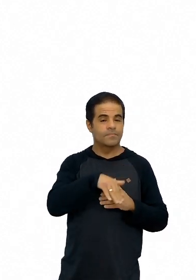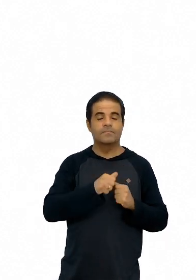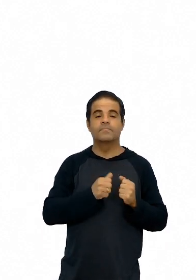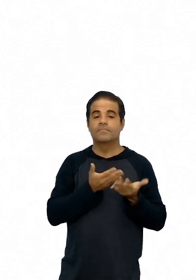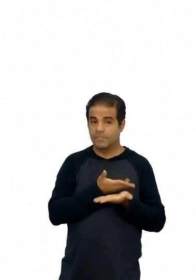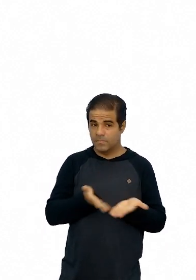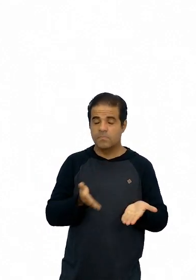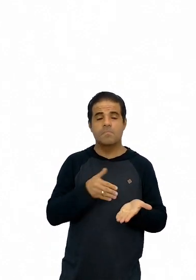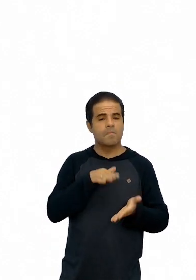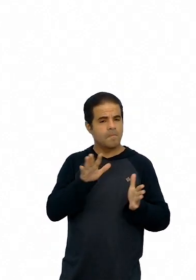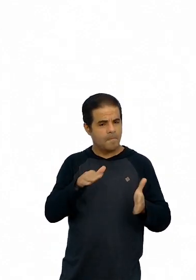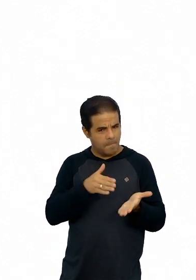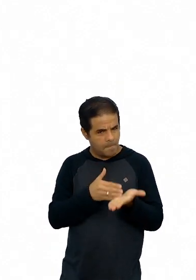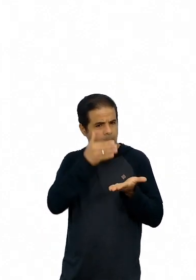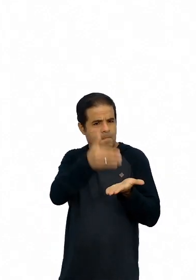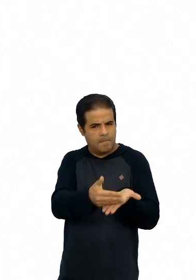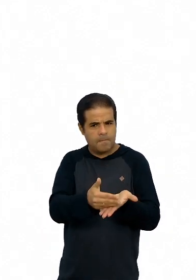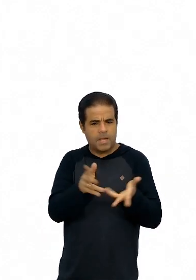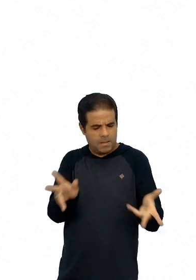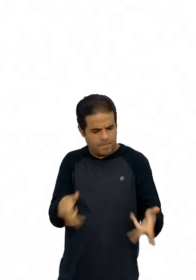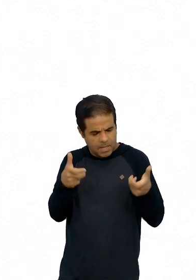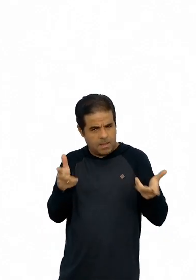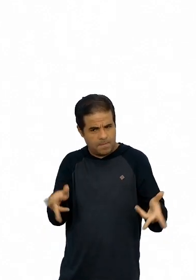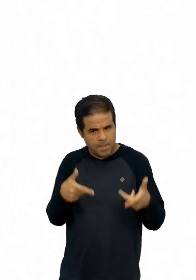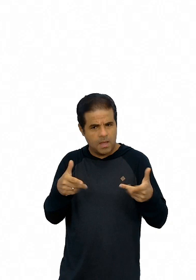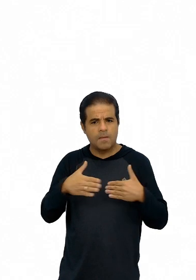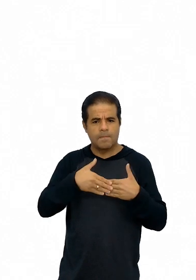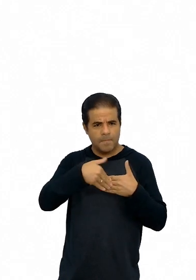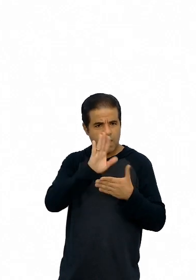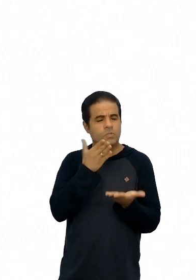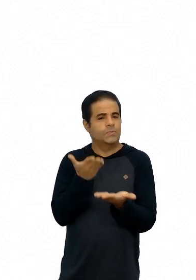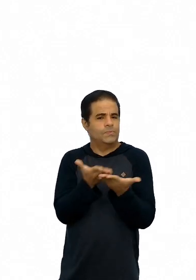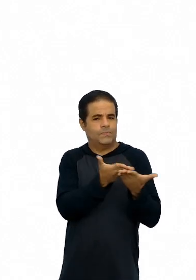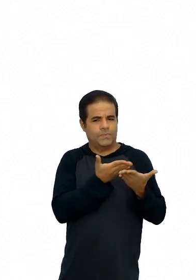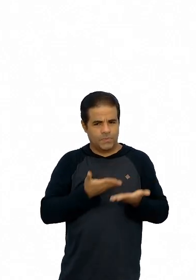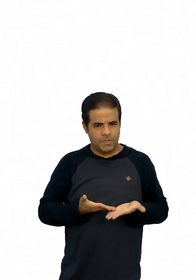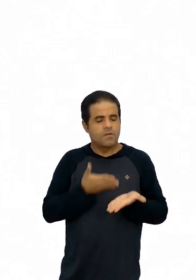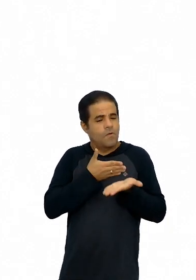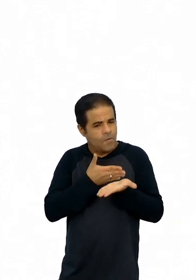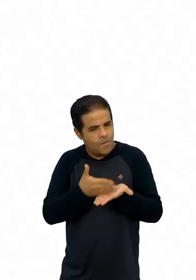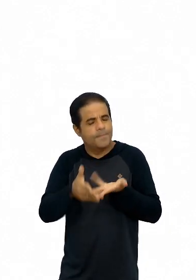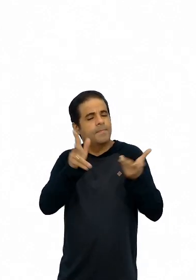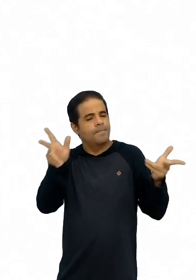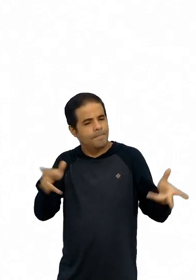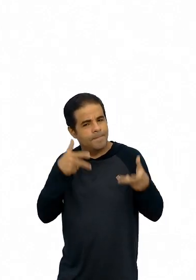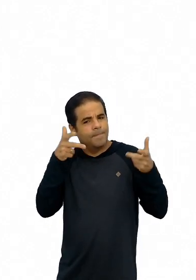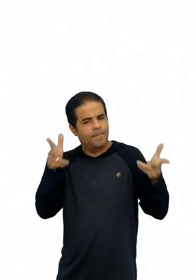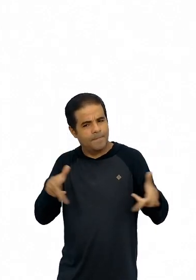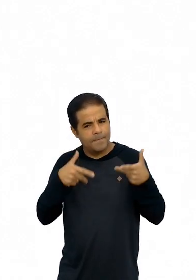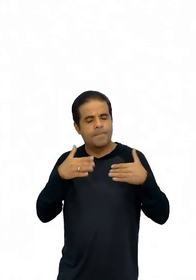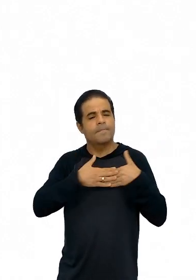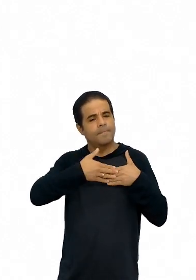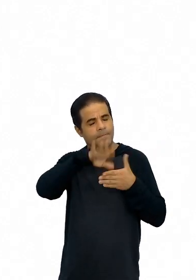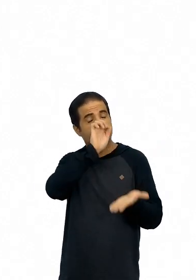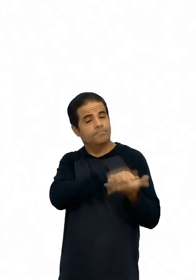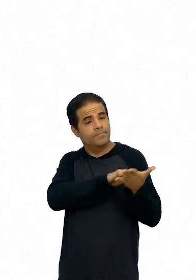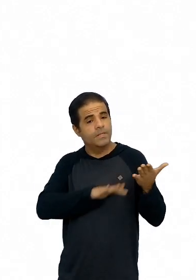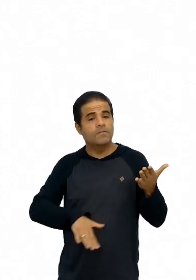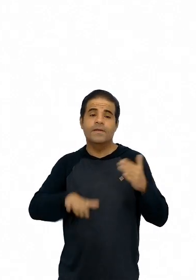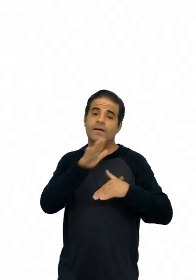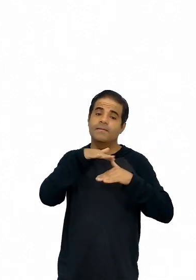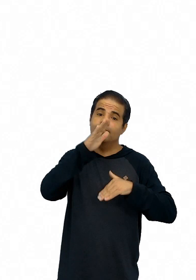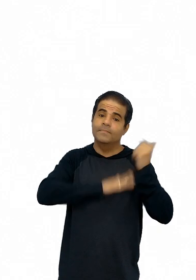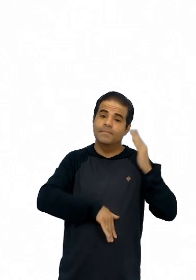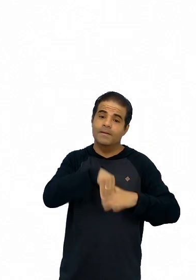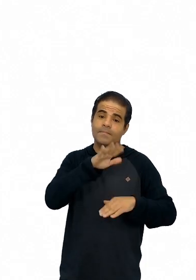mais, né, a gente explorar isso, mais o nosso estudante vai começar a explorar as atividades que nós oferecemos. Né,